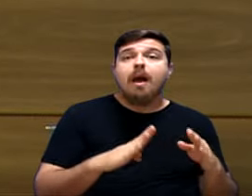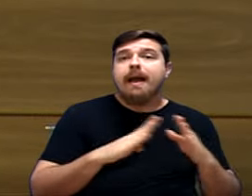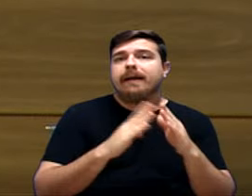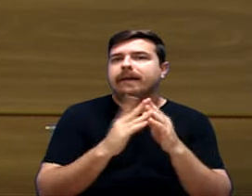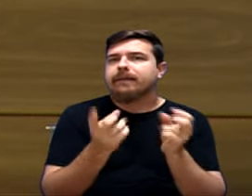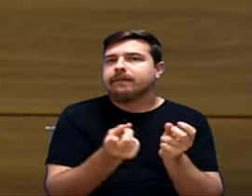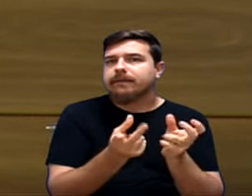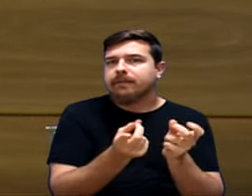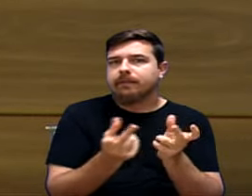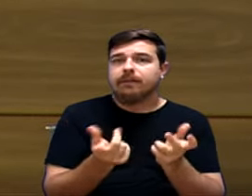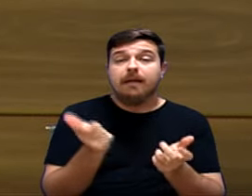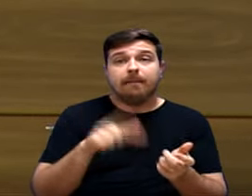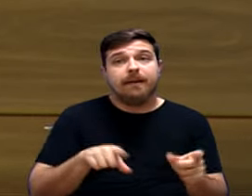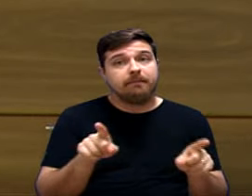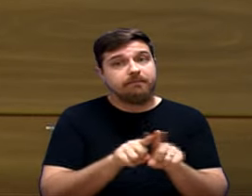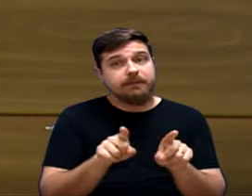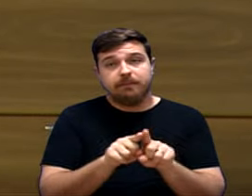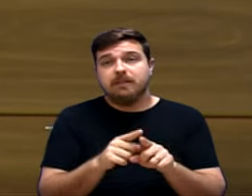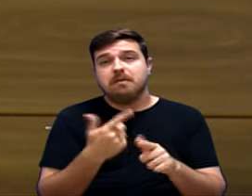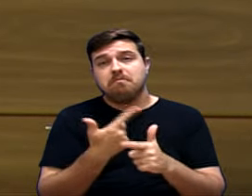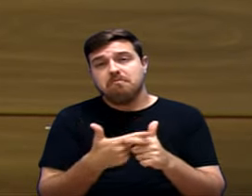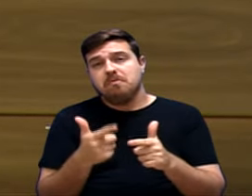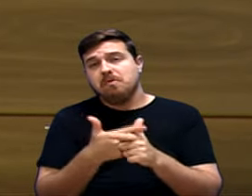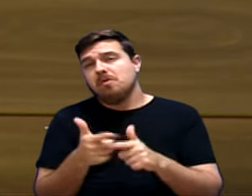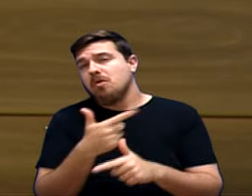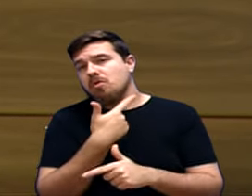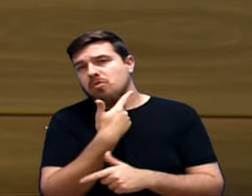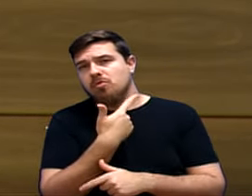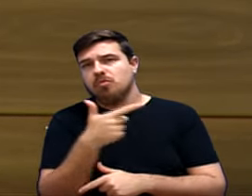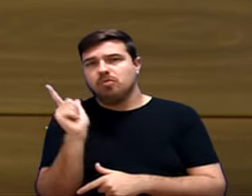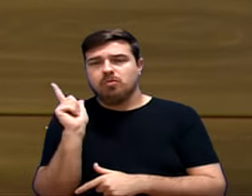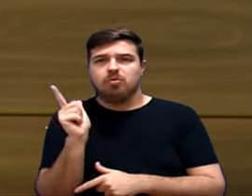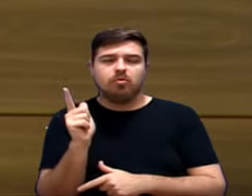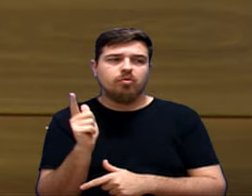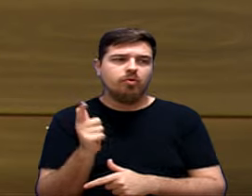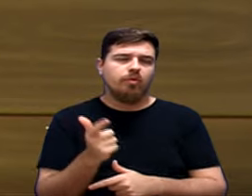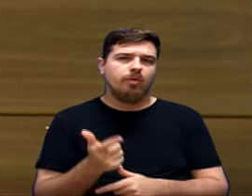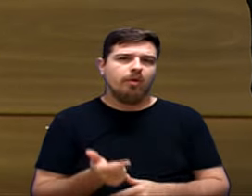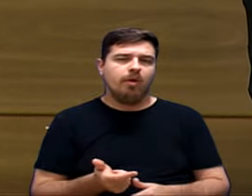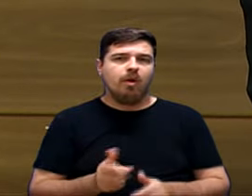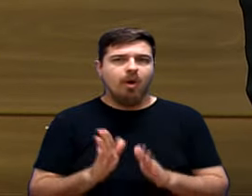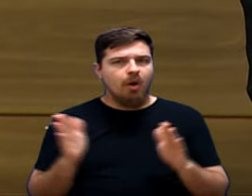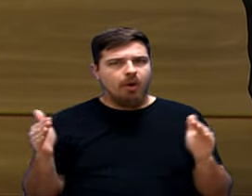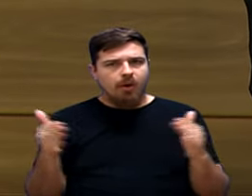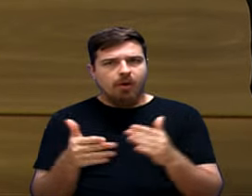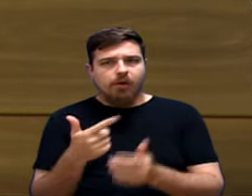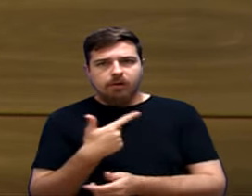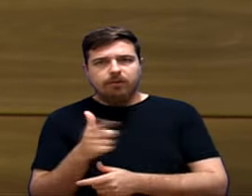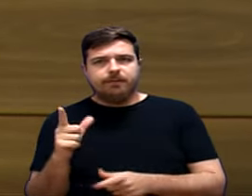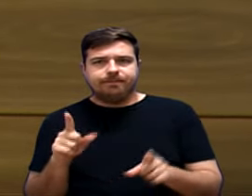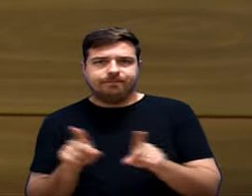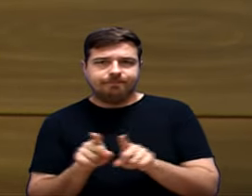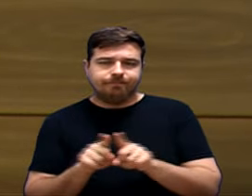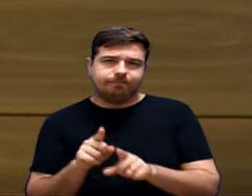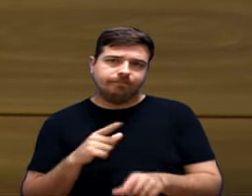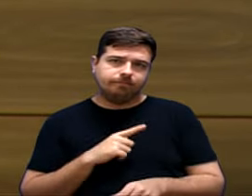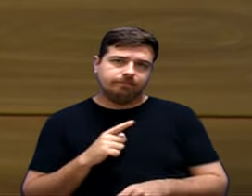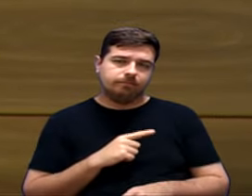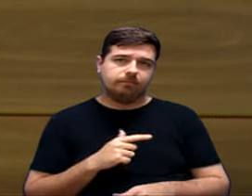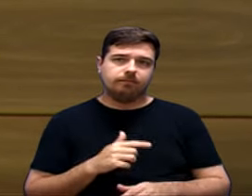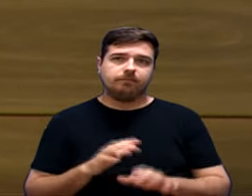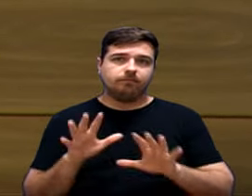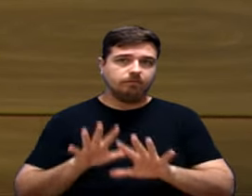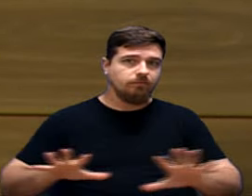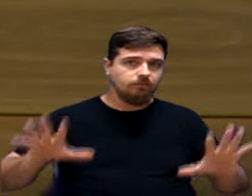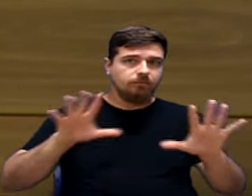imobiliário mas o que é relutante a gente focar nisso né camponato mas a ideia geral